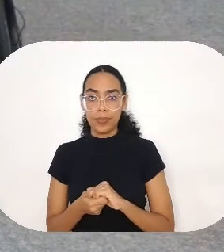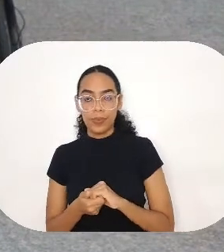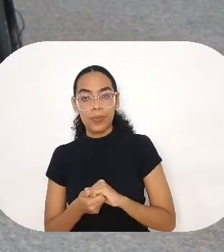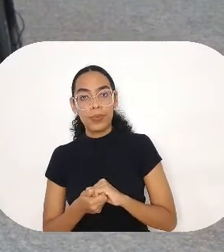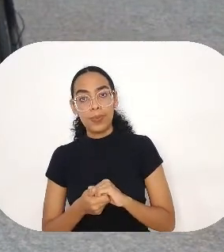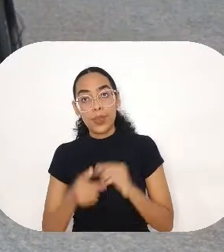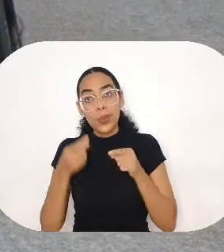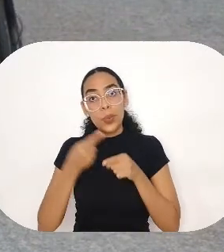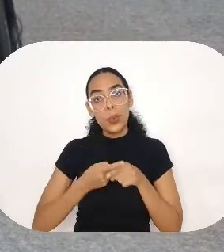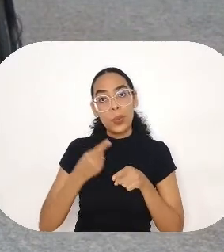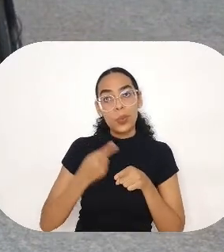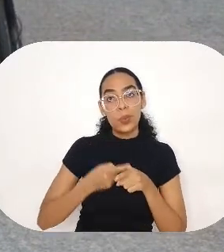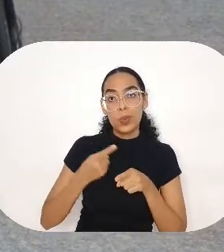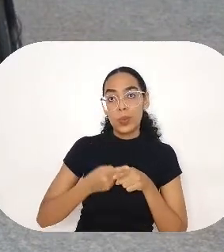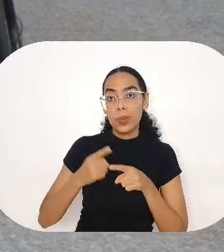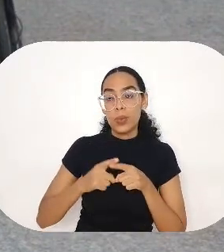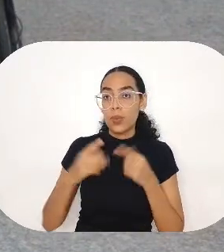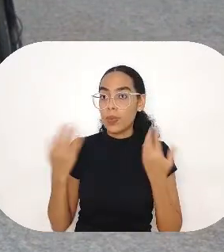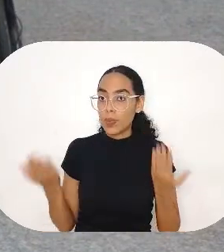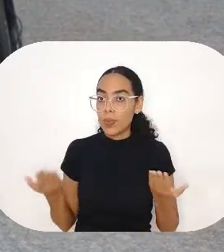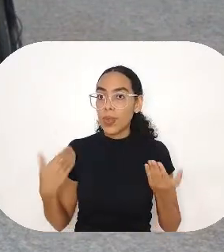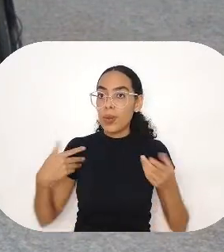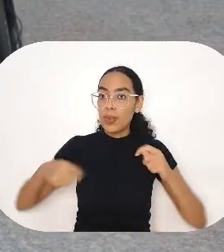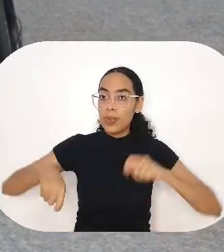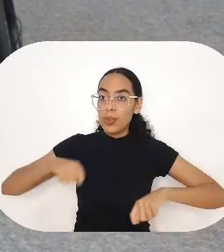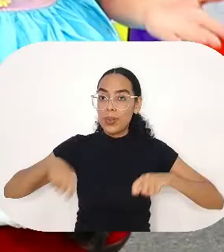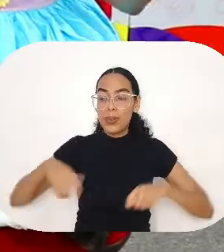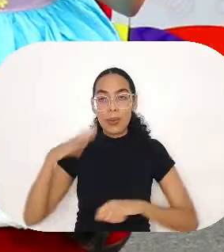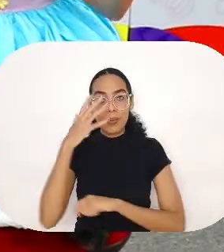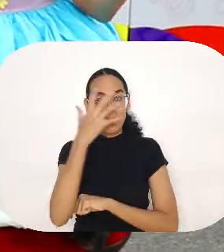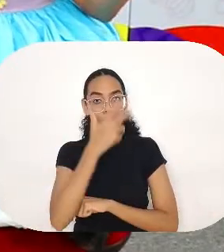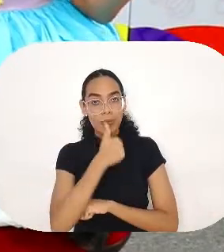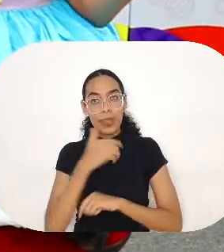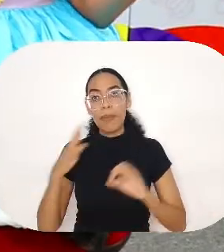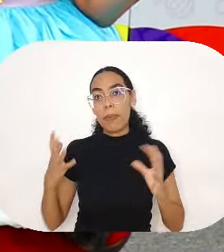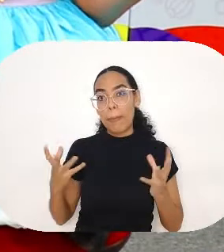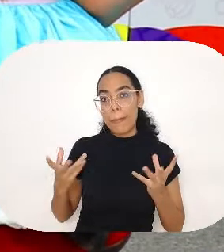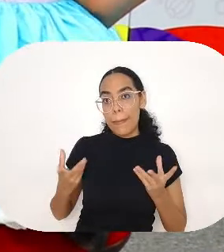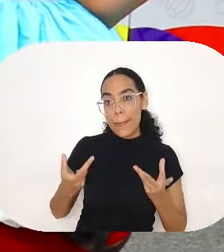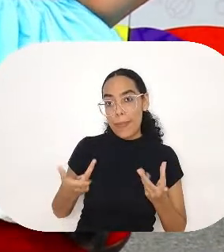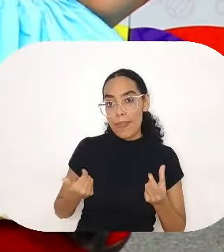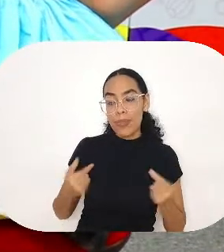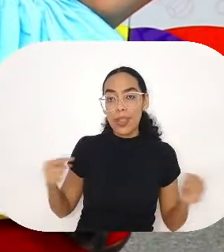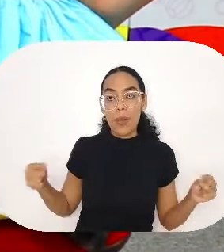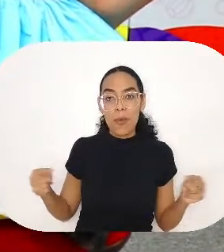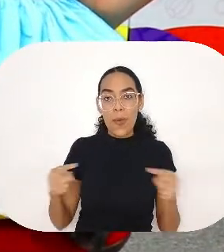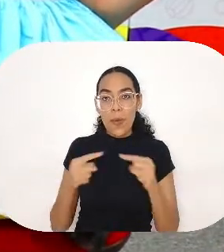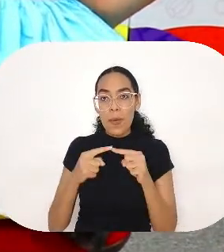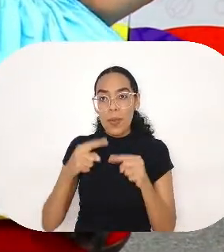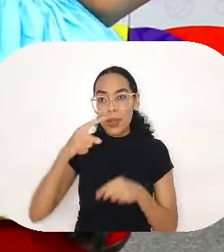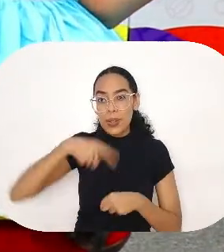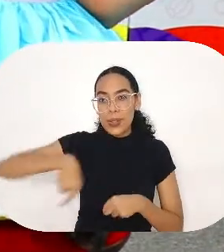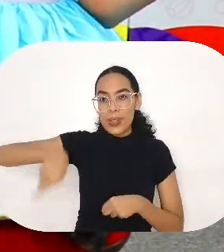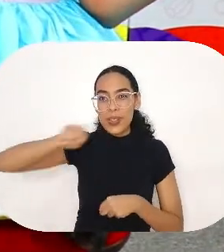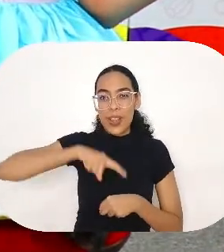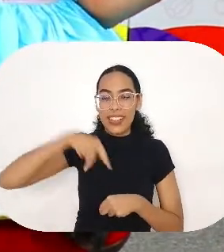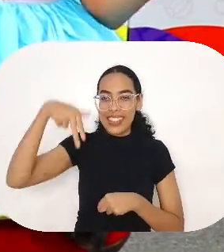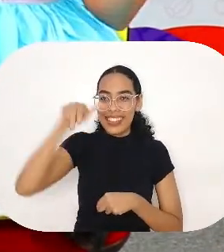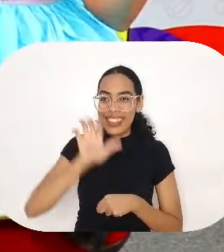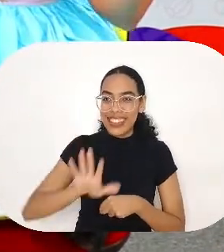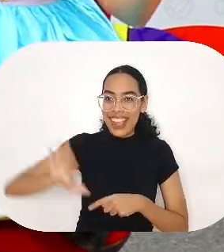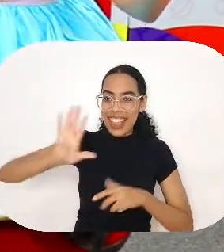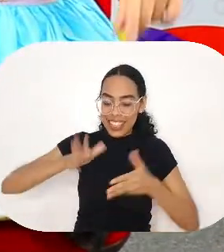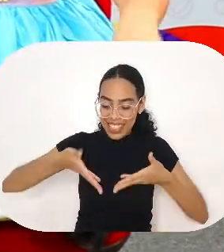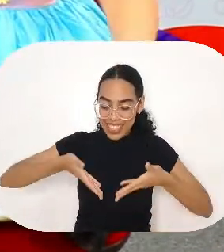Gente, o São João é lindo, é maravilhoso e é todinho nosso, do povo nordestino.